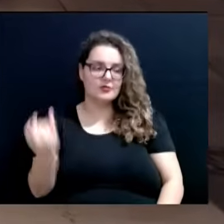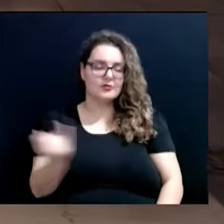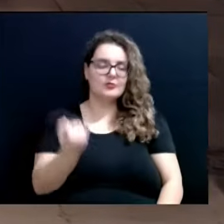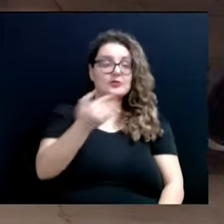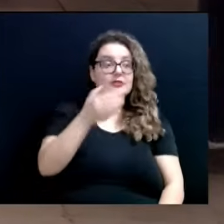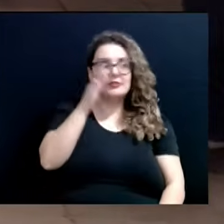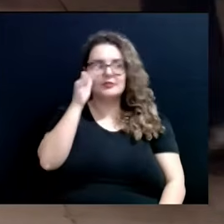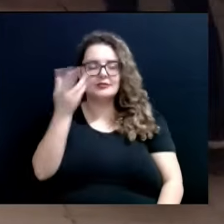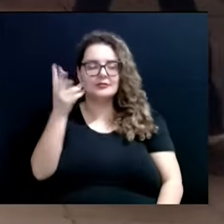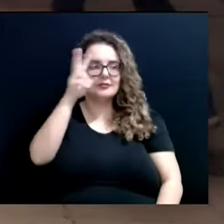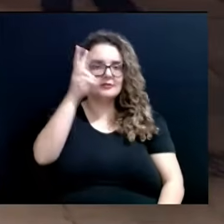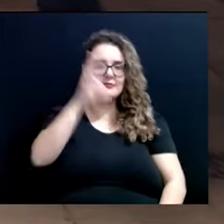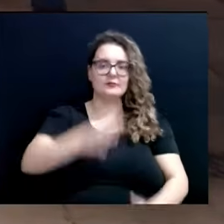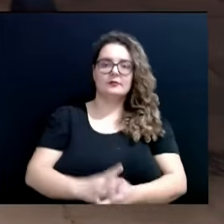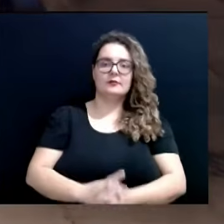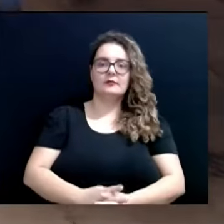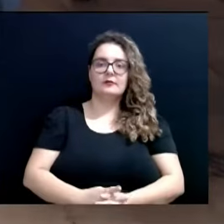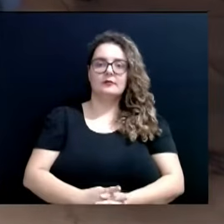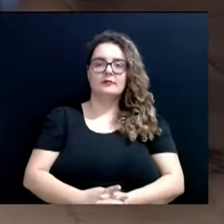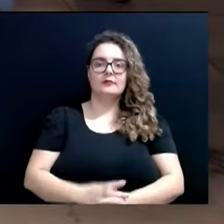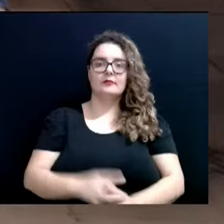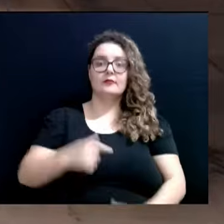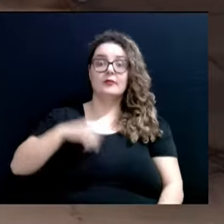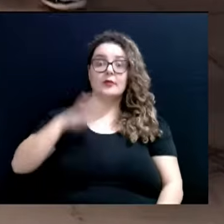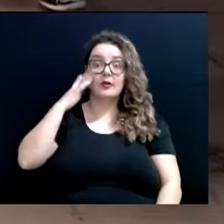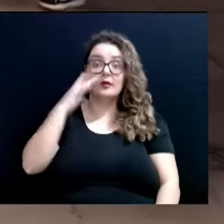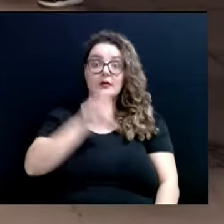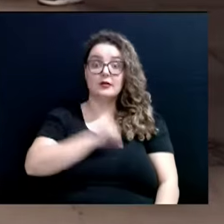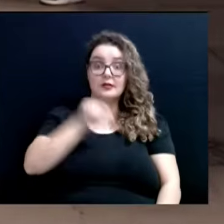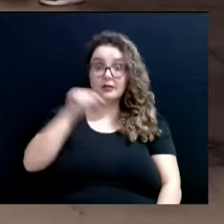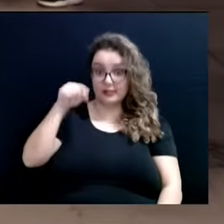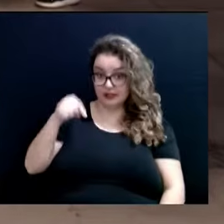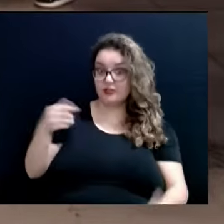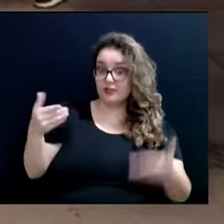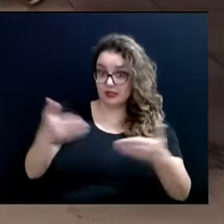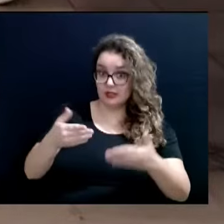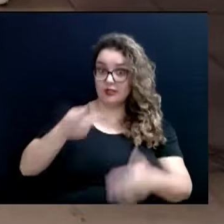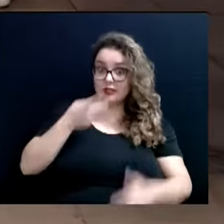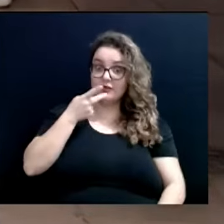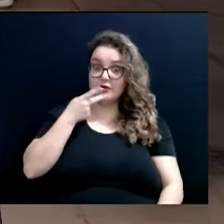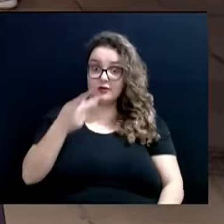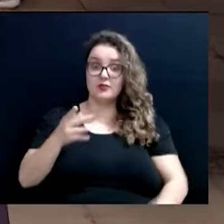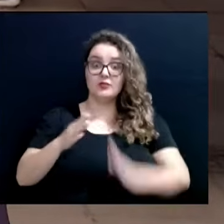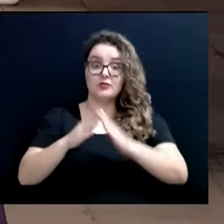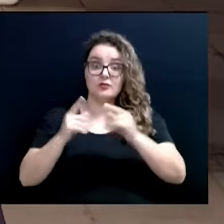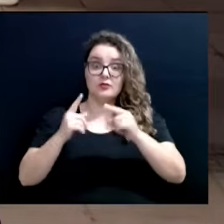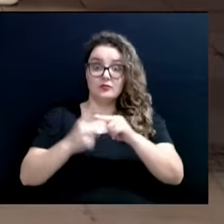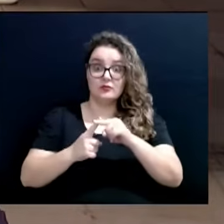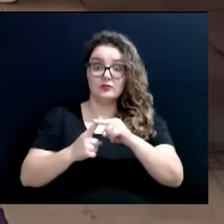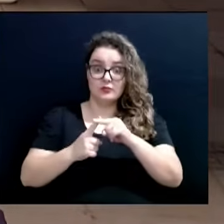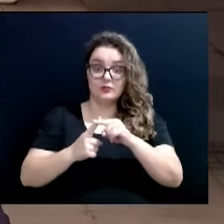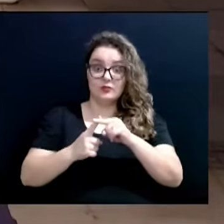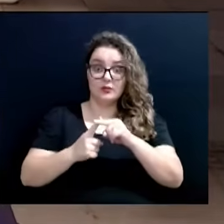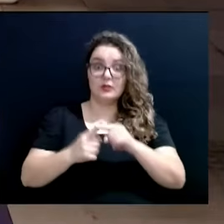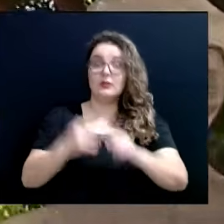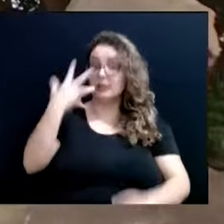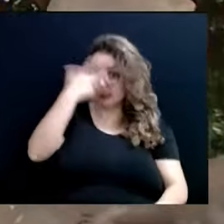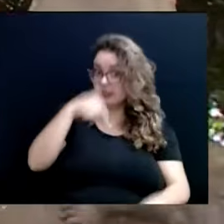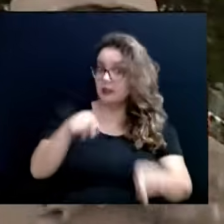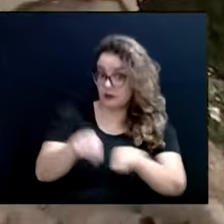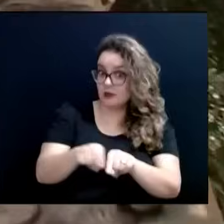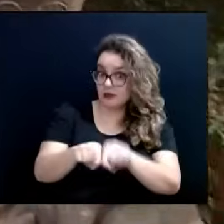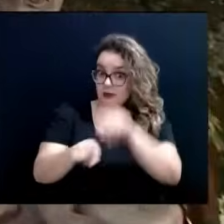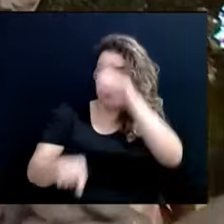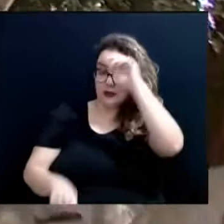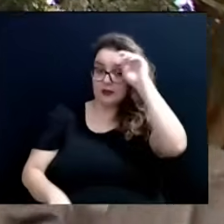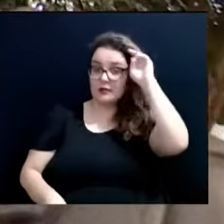história? Eu gostei muito desse aqui de agora, que ele falou sobre essa igreja aqui, inclusive ela é muito linda, né? E também gostei daquele outro